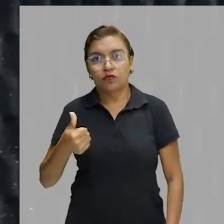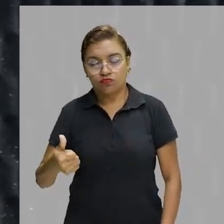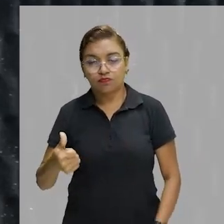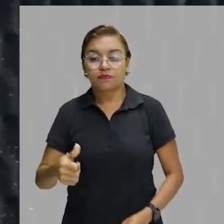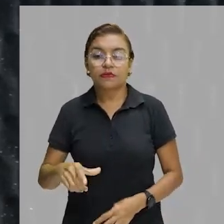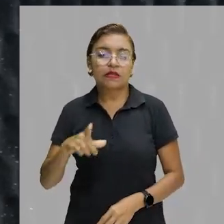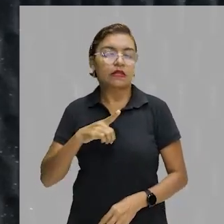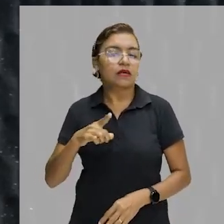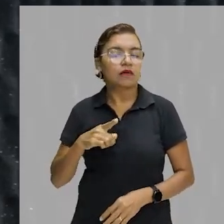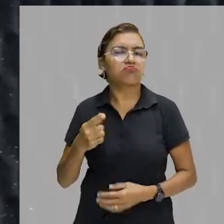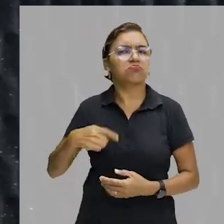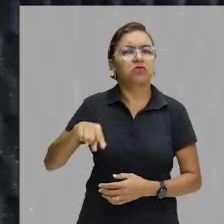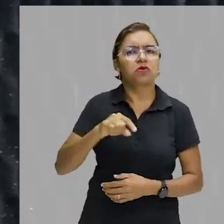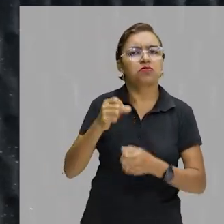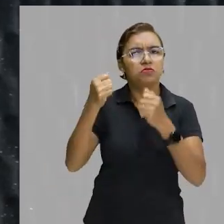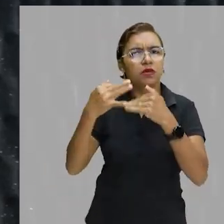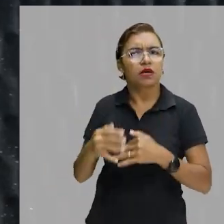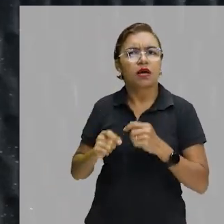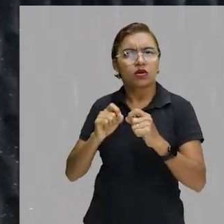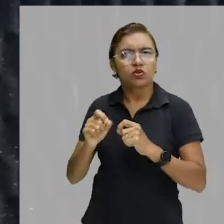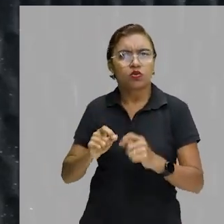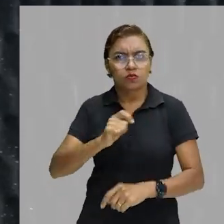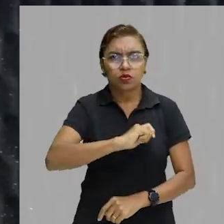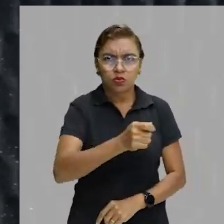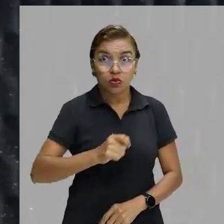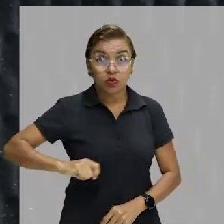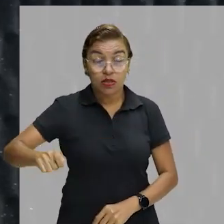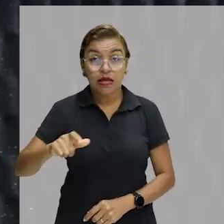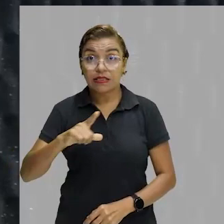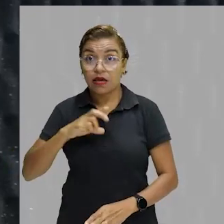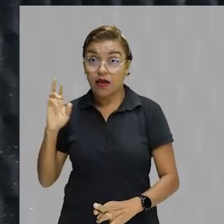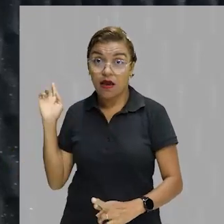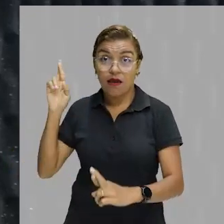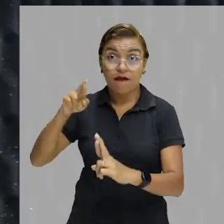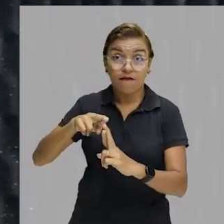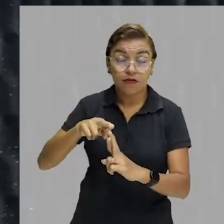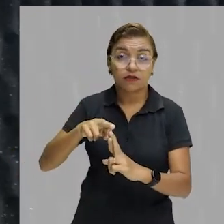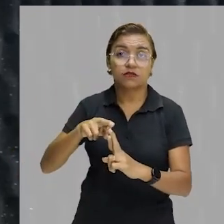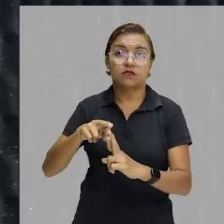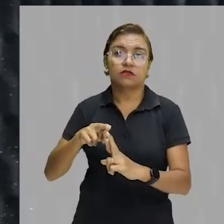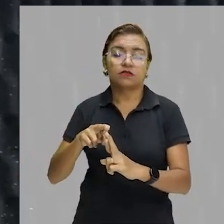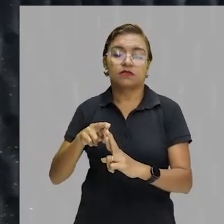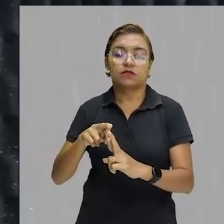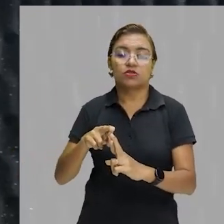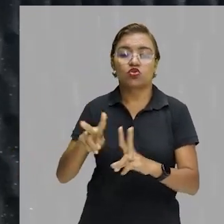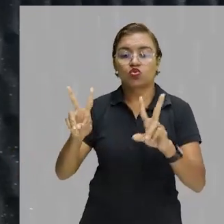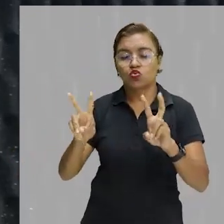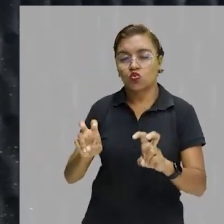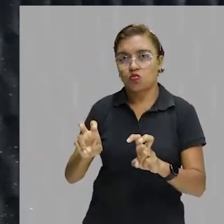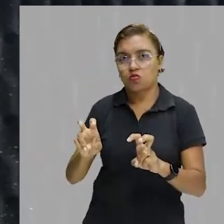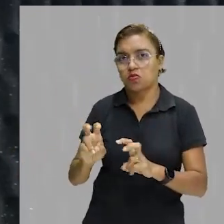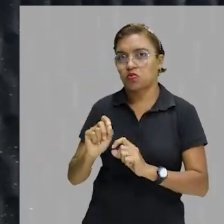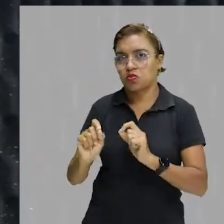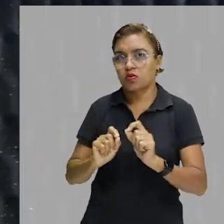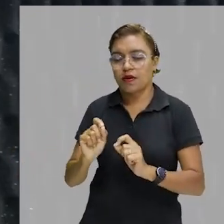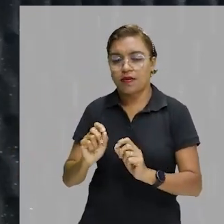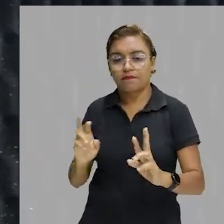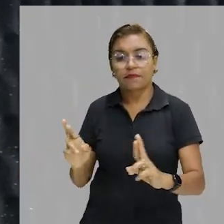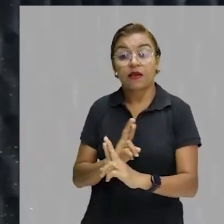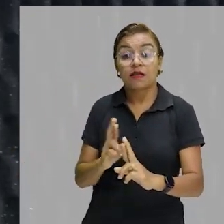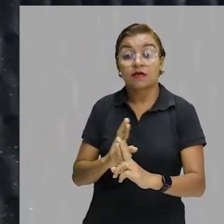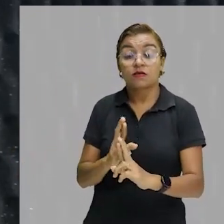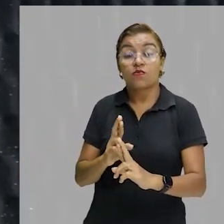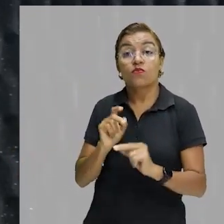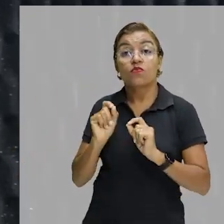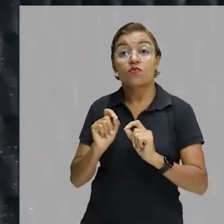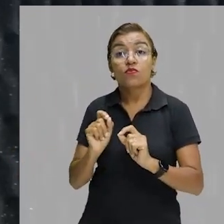relação ao tênis? É importante que a gente tenha referência em relação a alguns atletas, porque assim o esporte ele